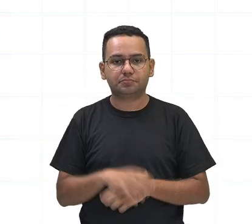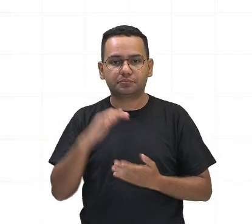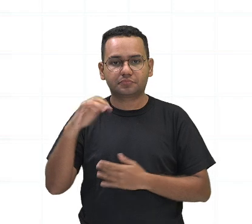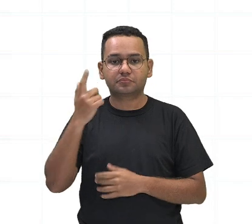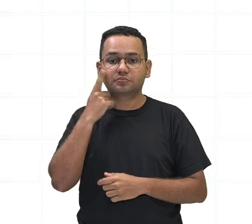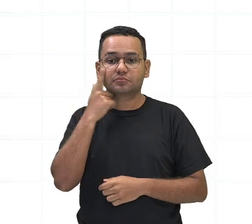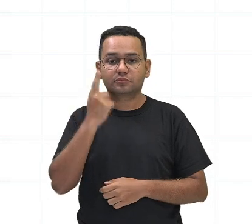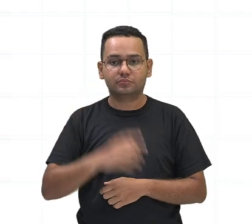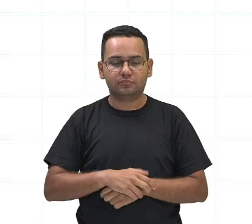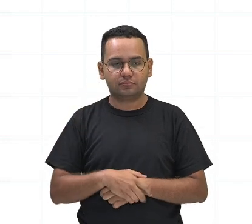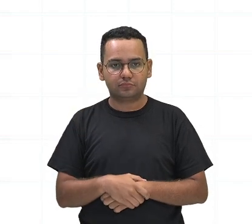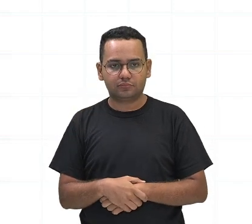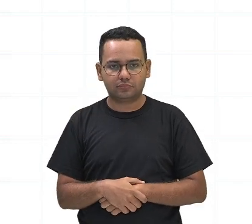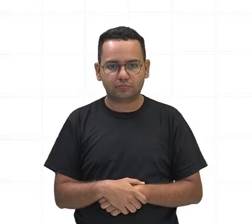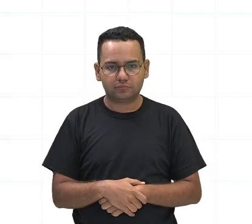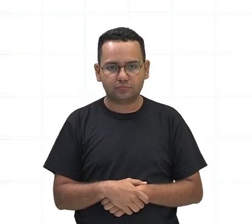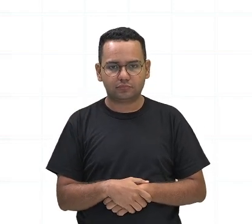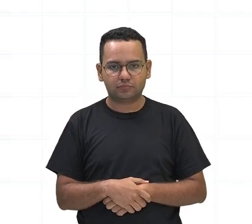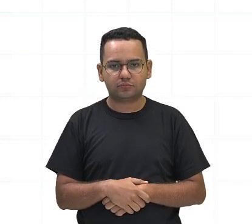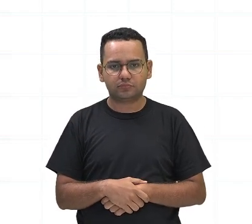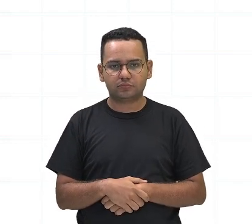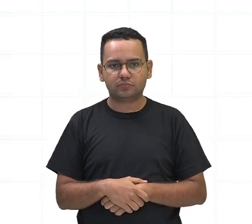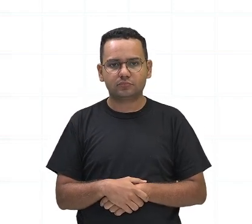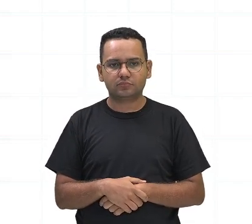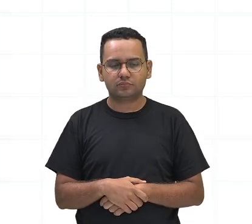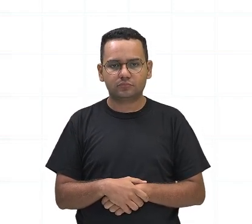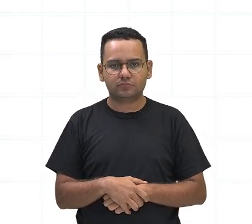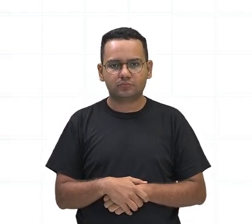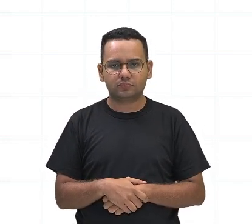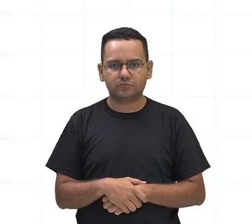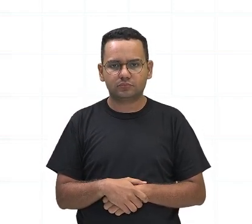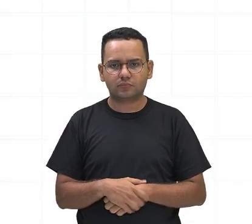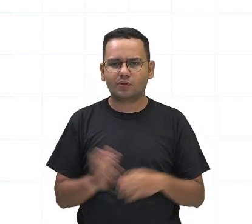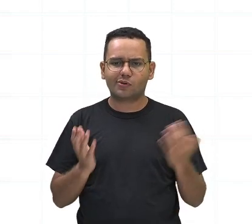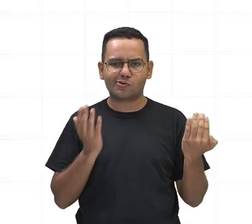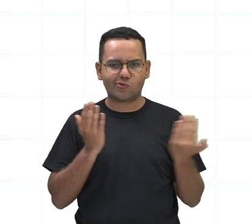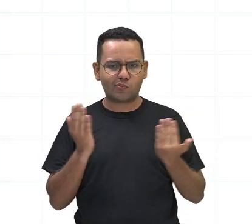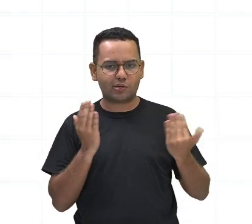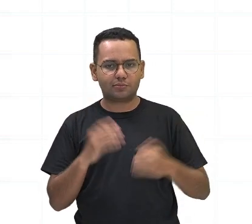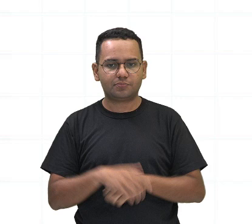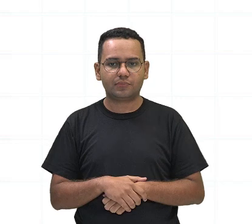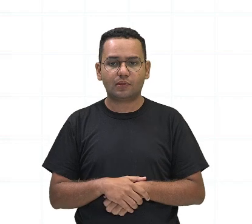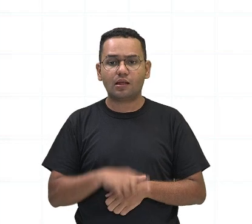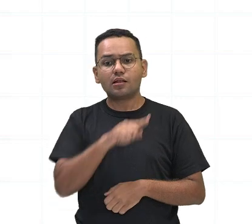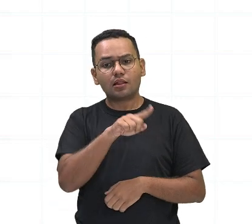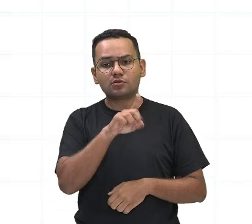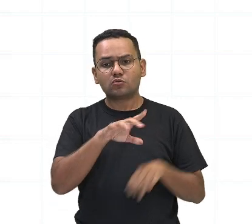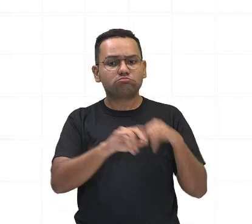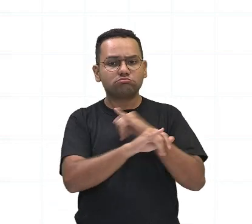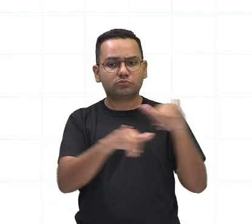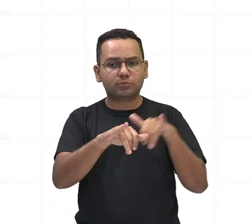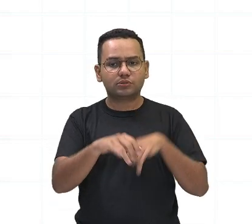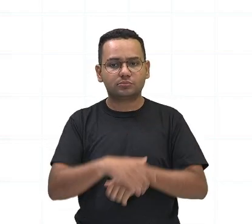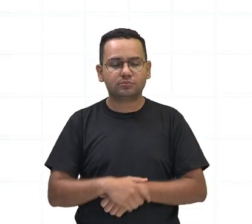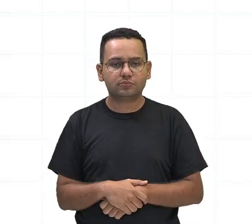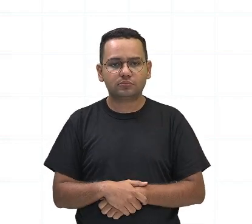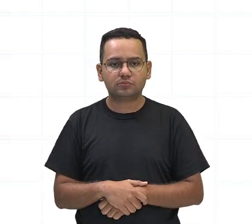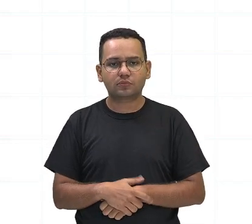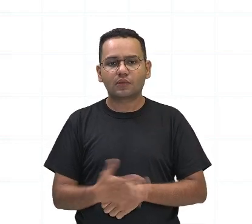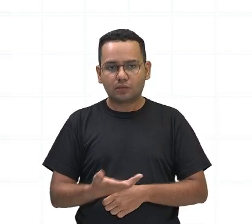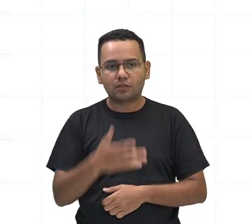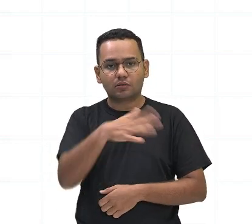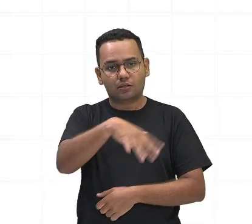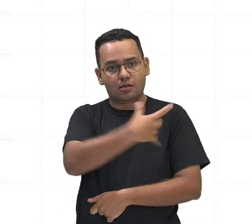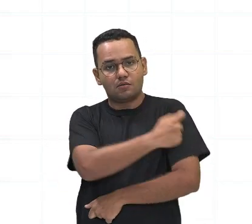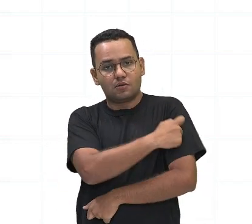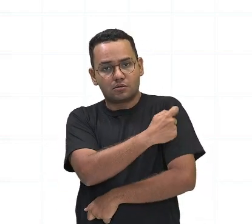ok. Vejam que eu tenho uma informação. Qual é a informação? Que alunos do Colégio